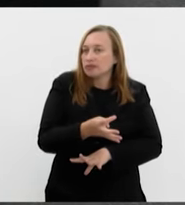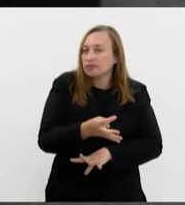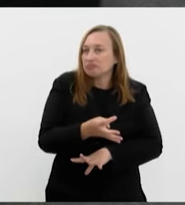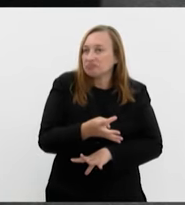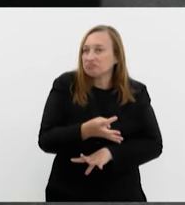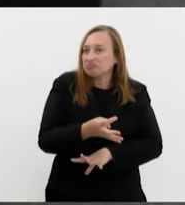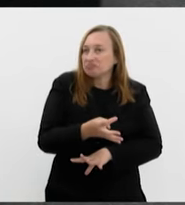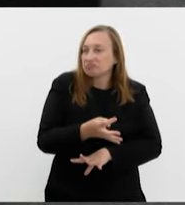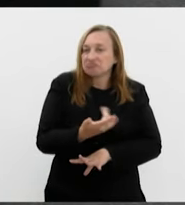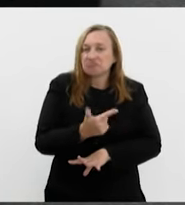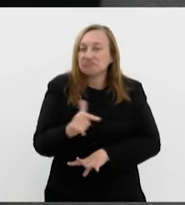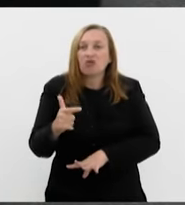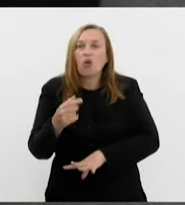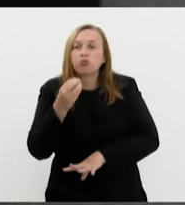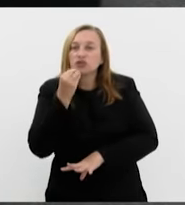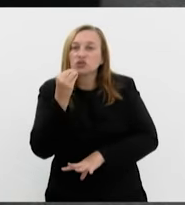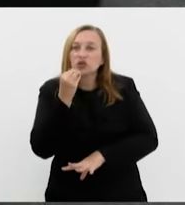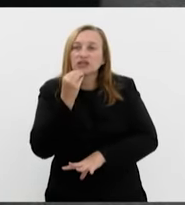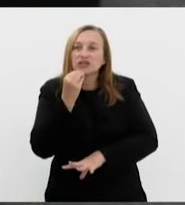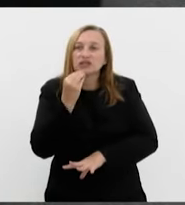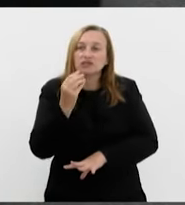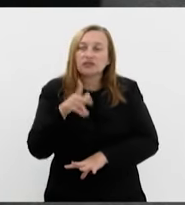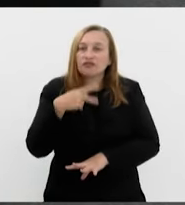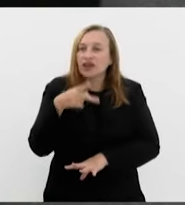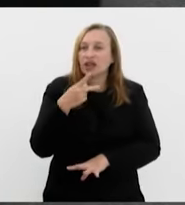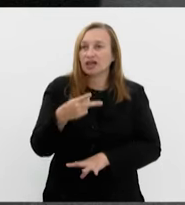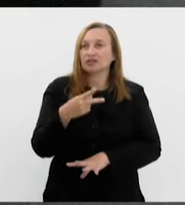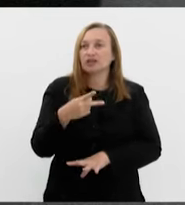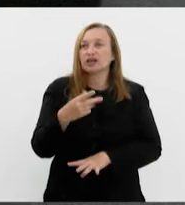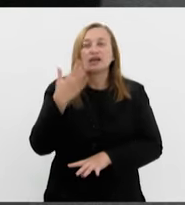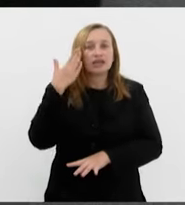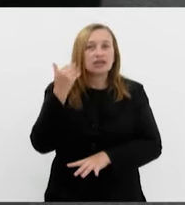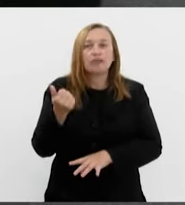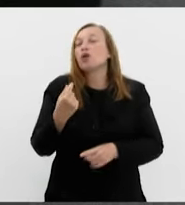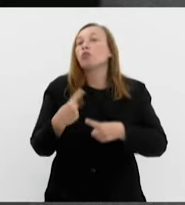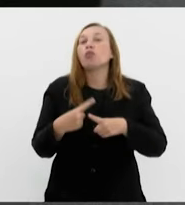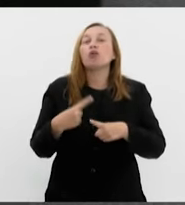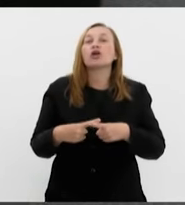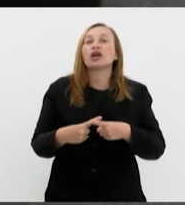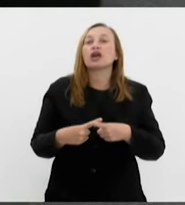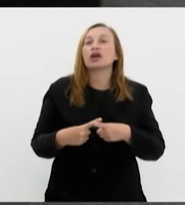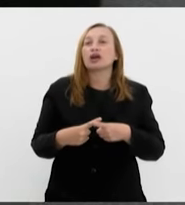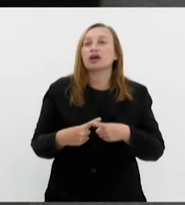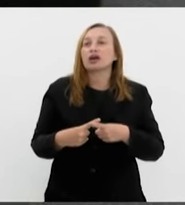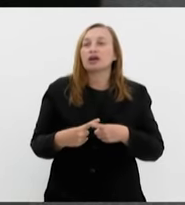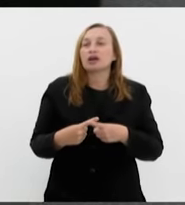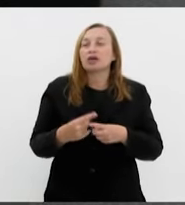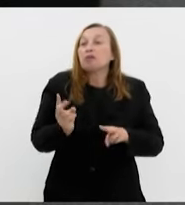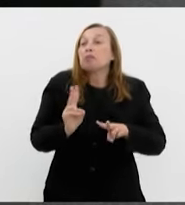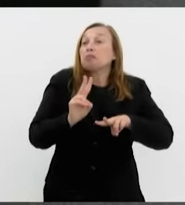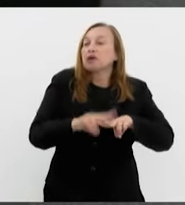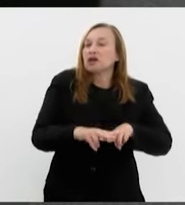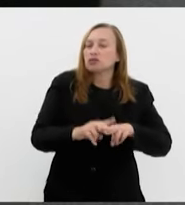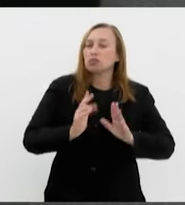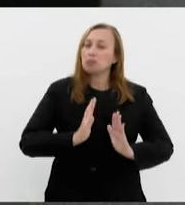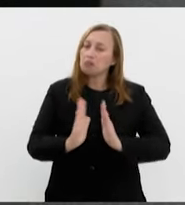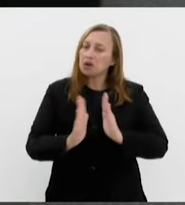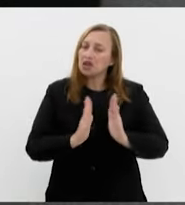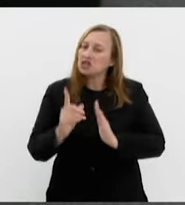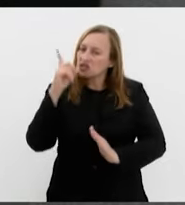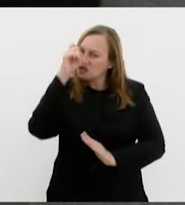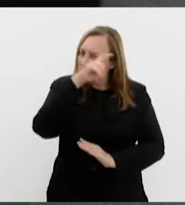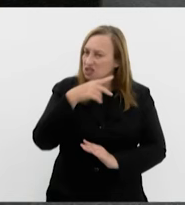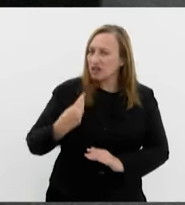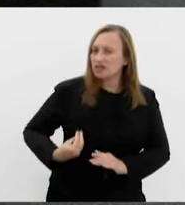ter dado a oportunidade a ele de se defender e saber o que, que ele estava sendo acusado. Passou um período muito difícil na vida